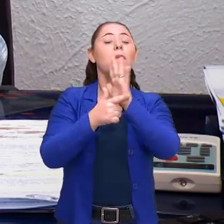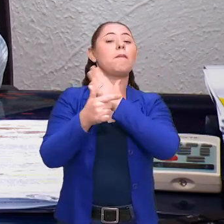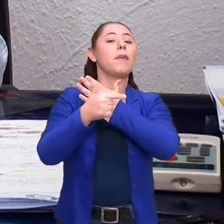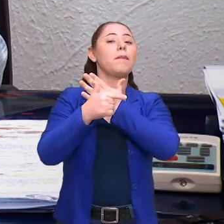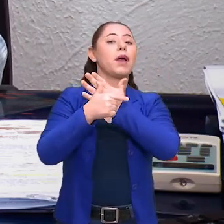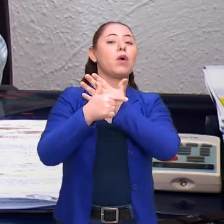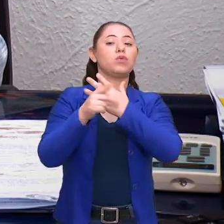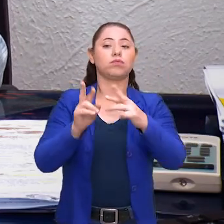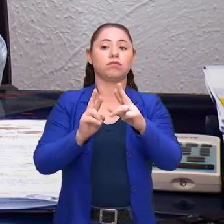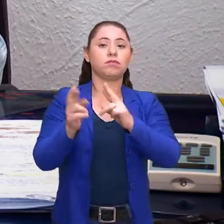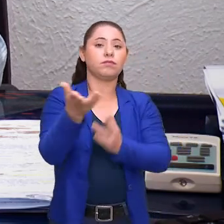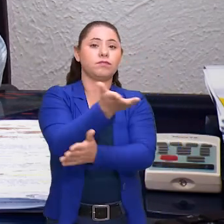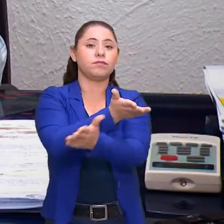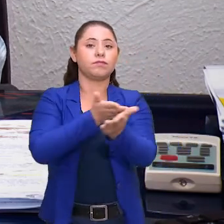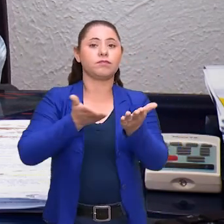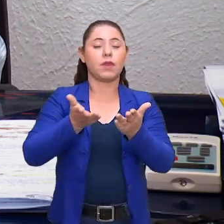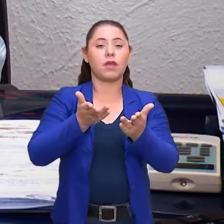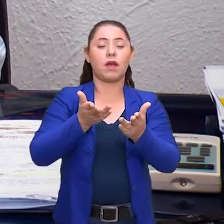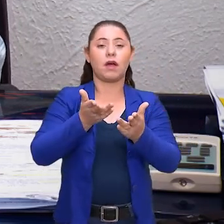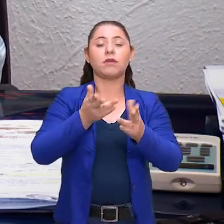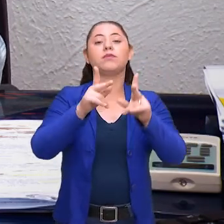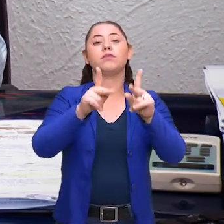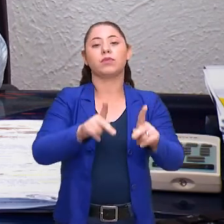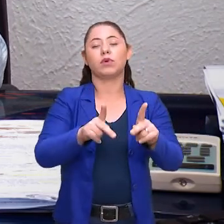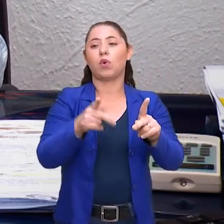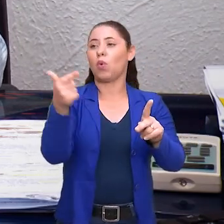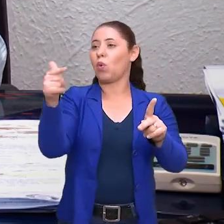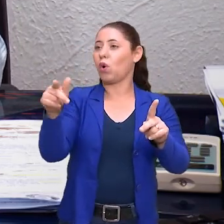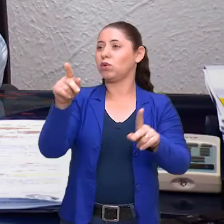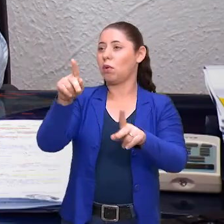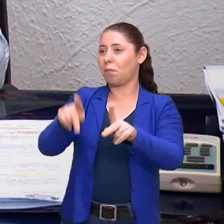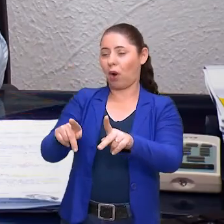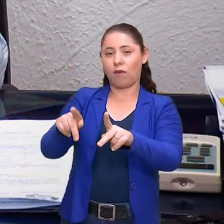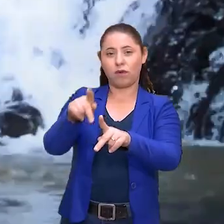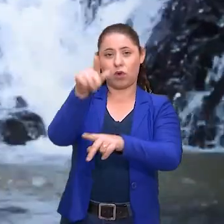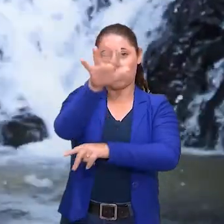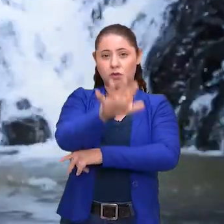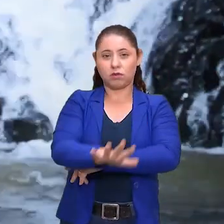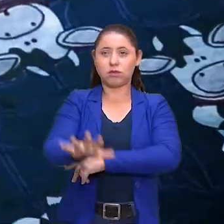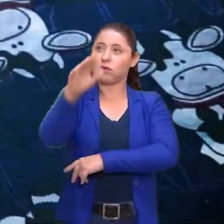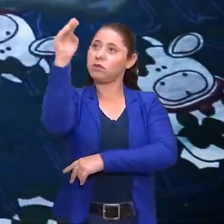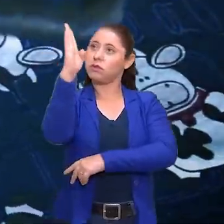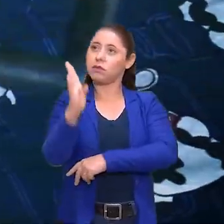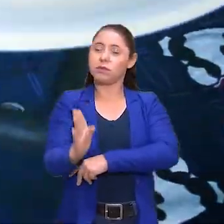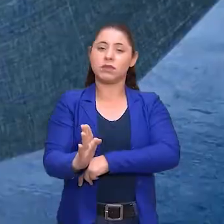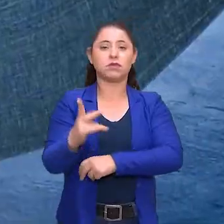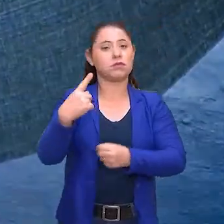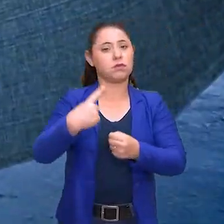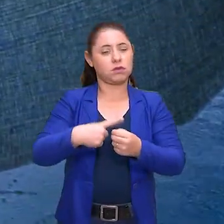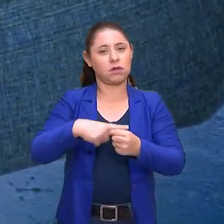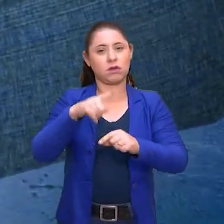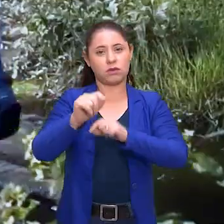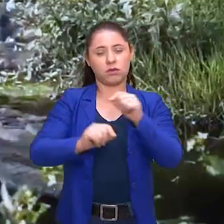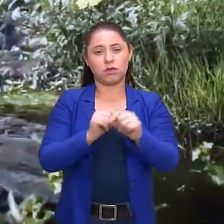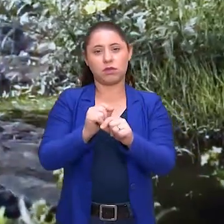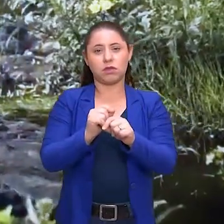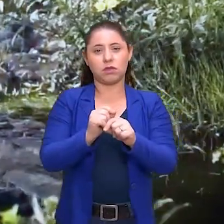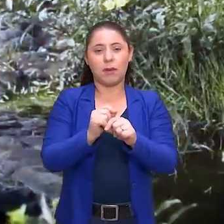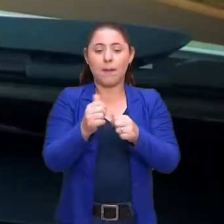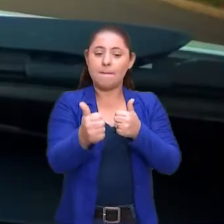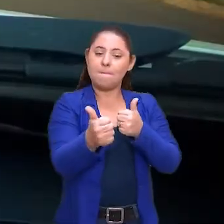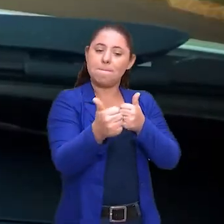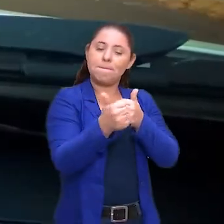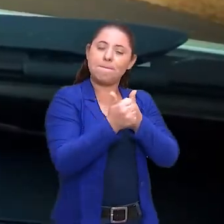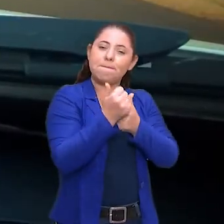nossa intenção é de interagir a nossa população com outros povos de Mato Grosso do Sul e do Brasil. É uma cidade